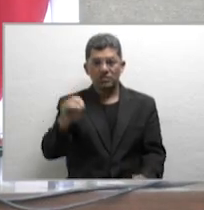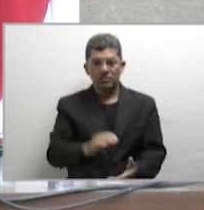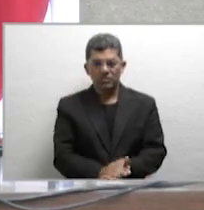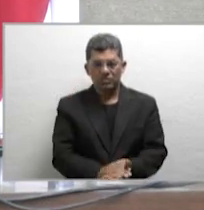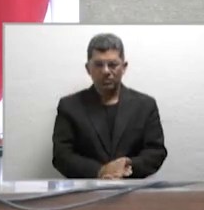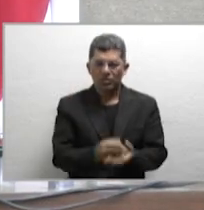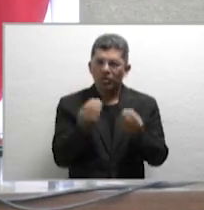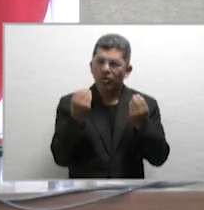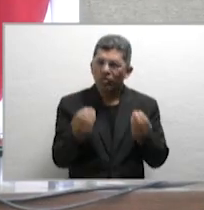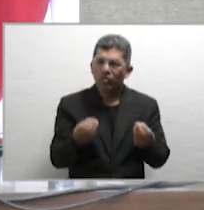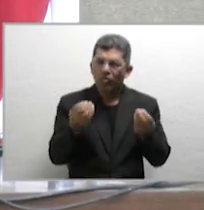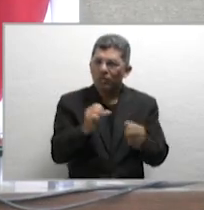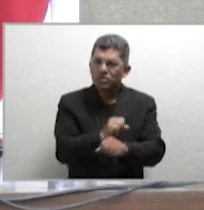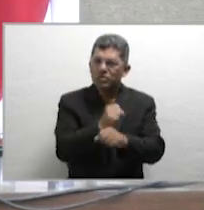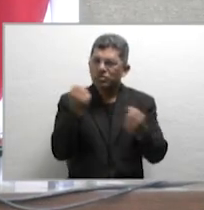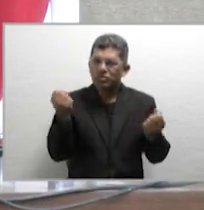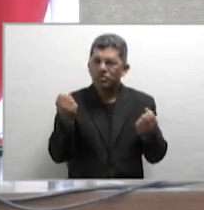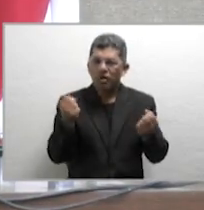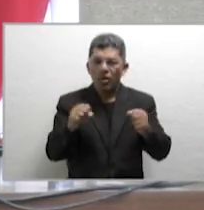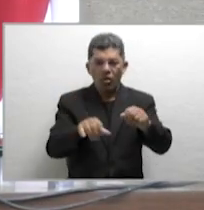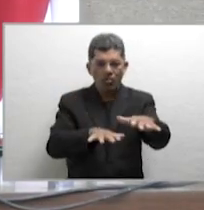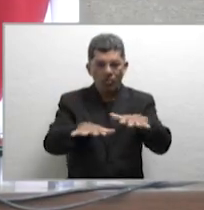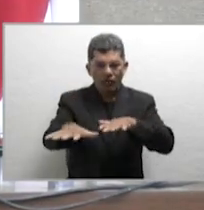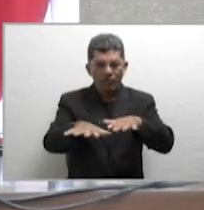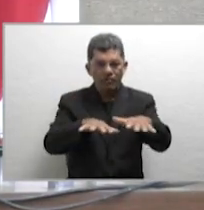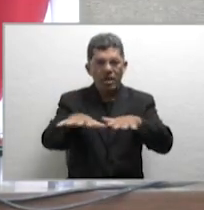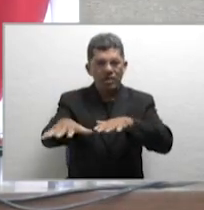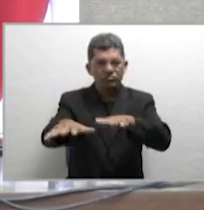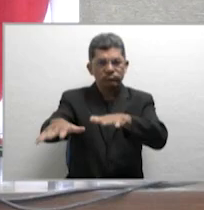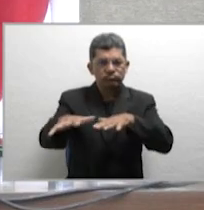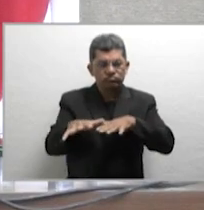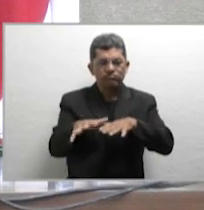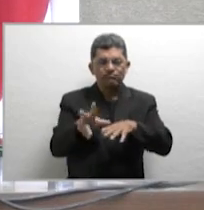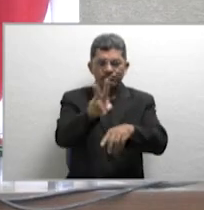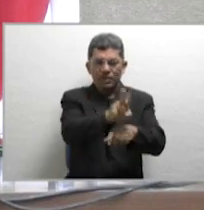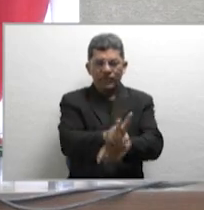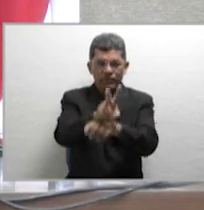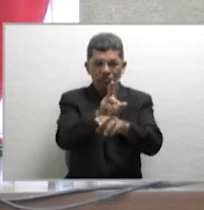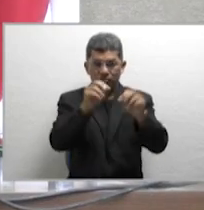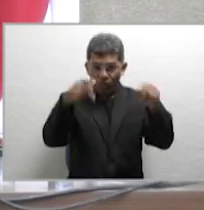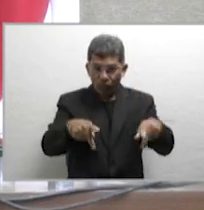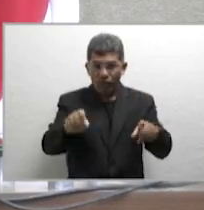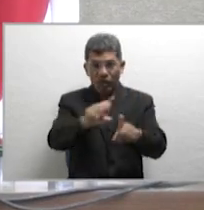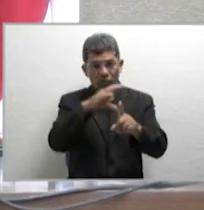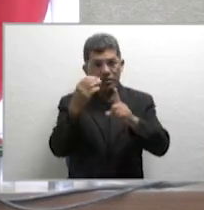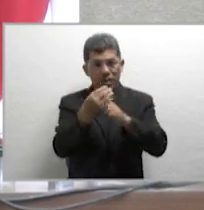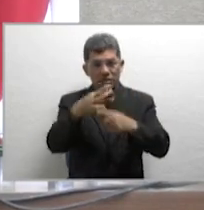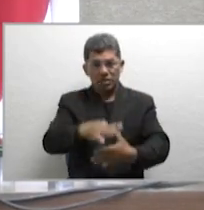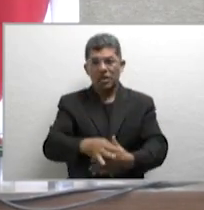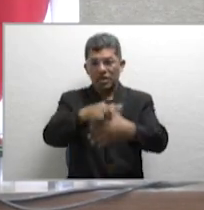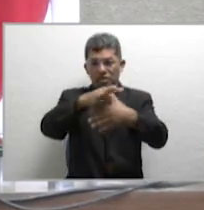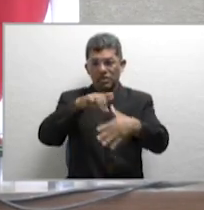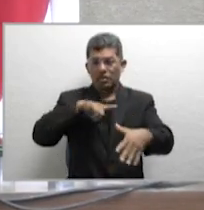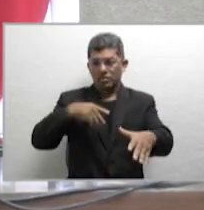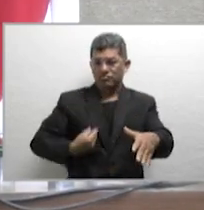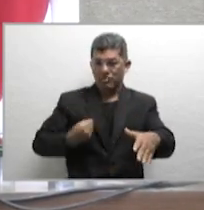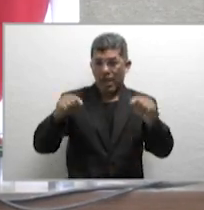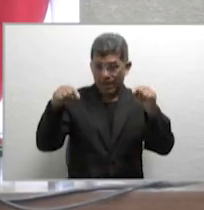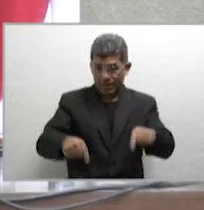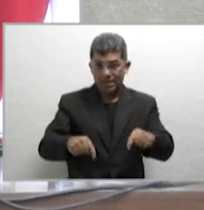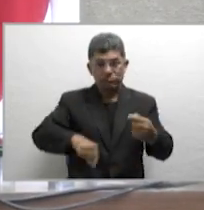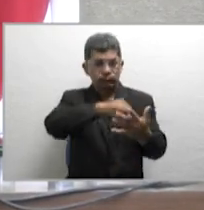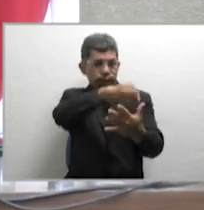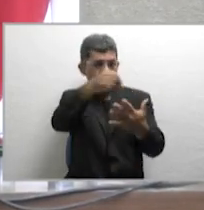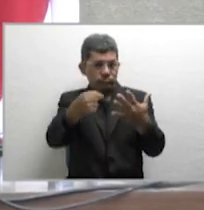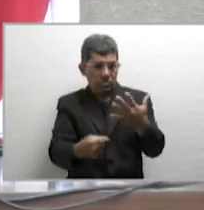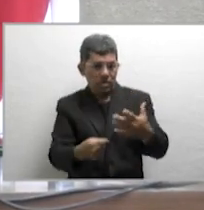O Movimento em Defesa do Povo, junto com os movimentos comunitários e lideranças que estão aqui, de vários